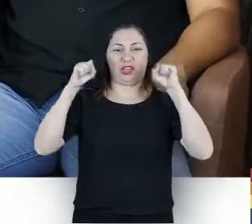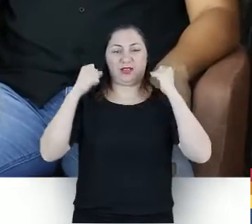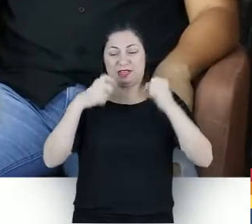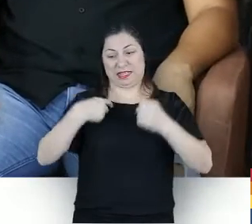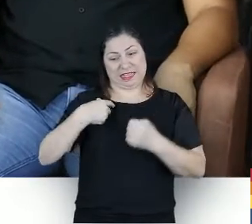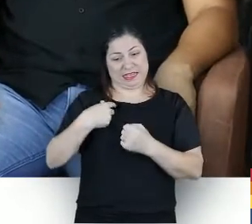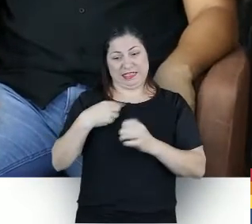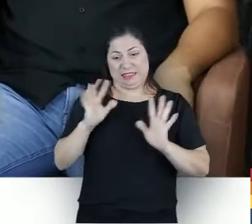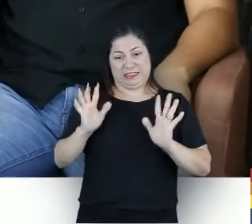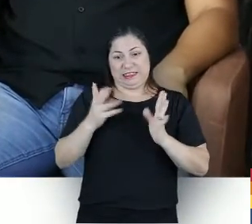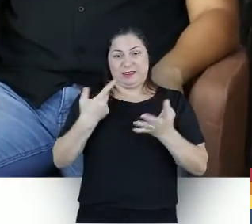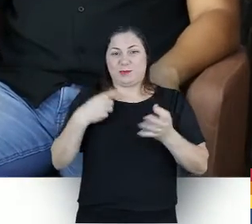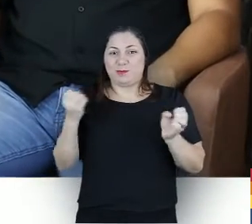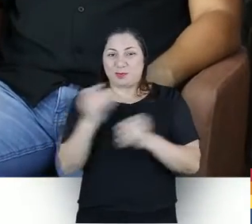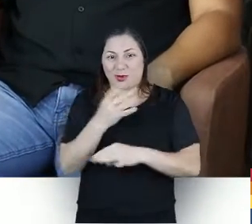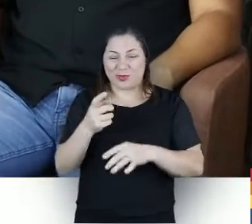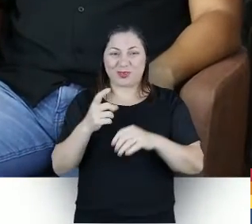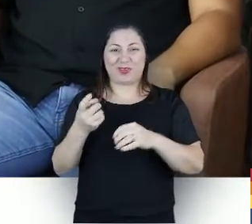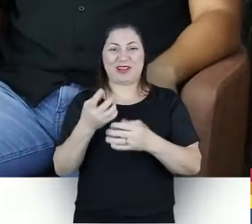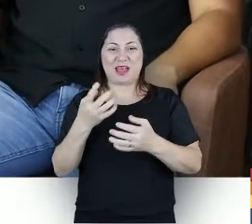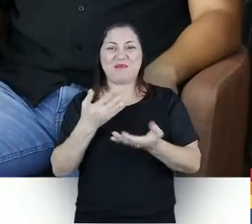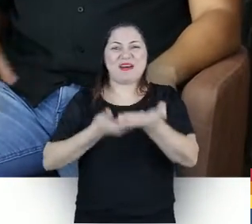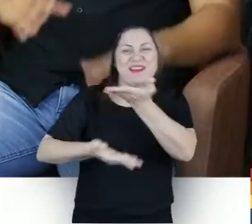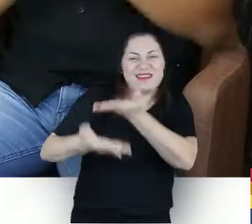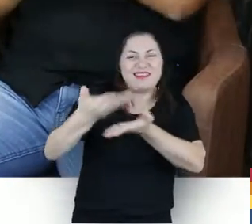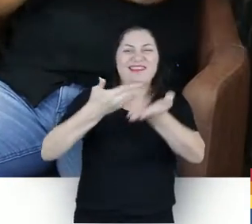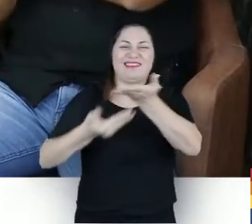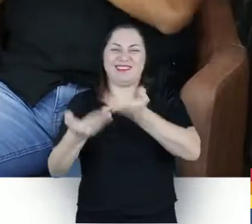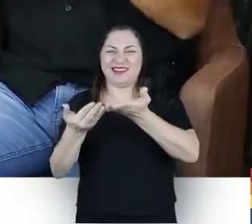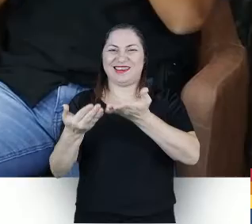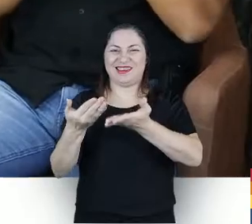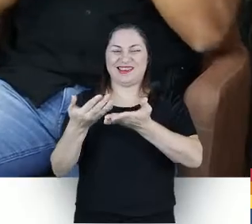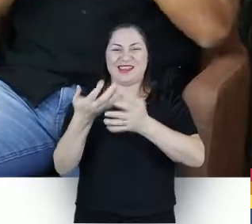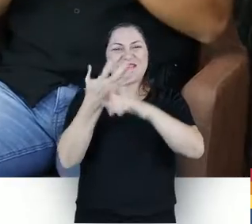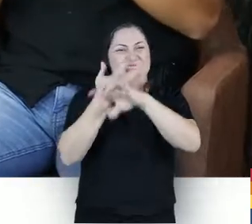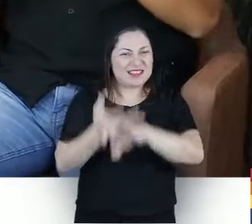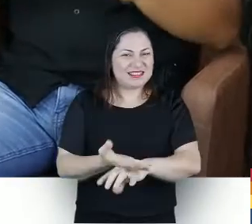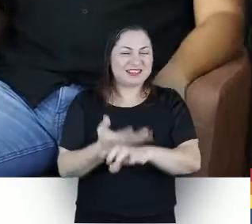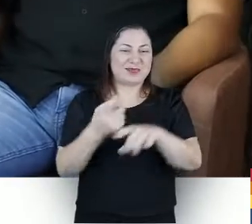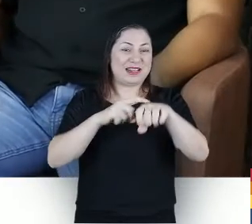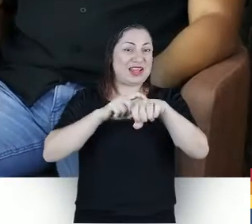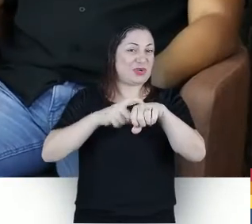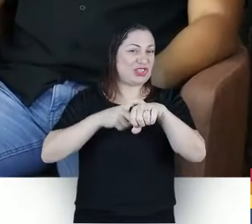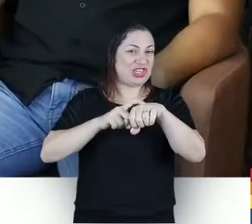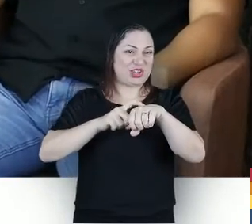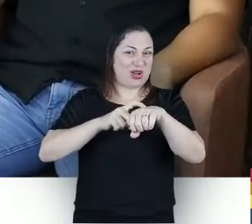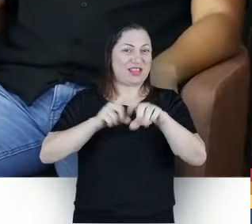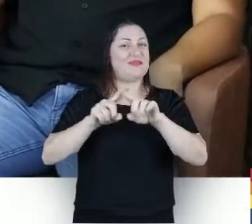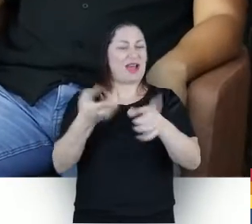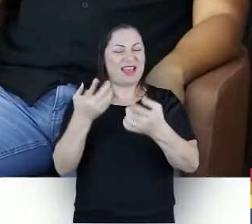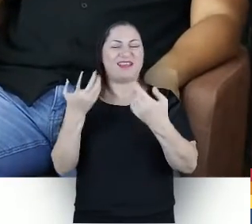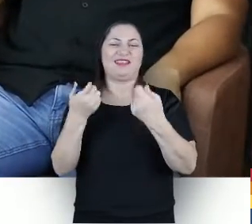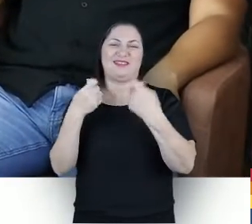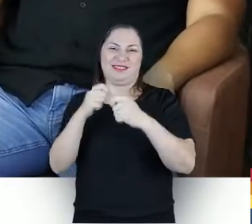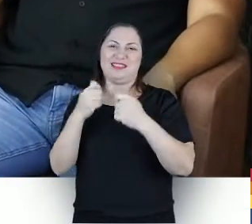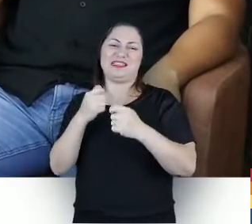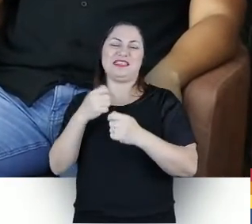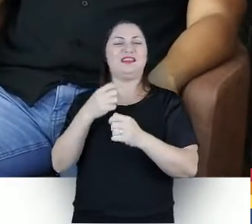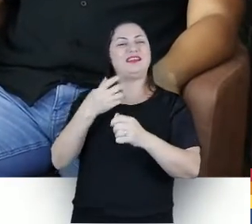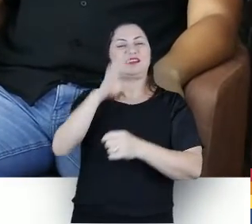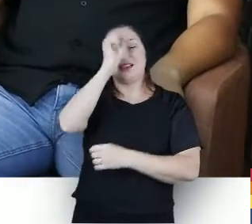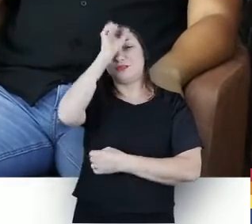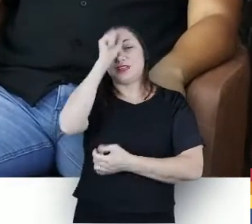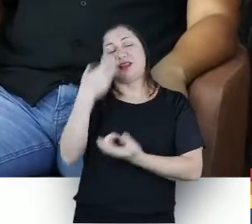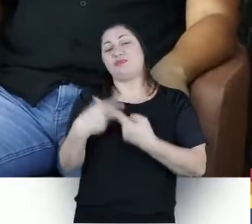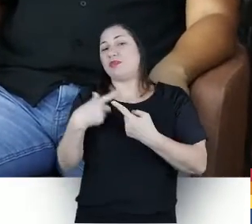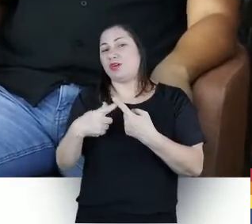estão super conectados ao TikTok. Aí chama-se educação física para ajudar já ia dizer. Então, em conversas com um colega que é de educação física, eu já